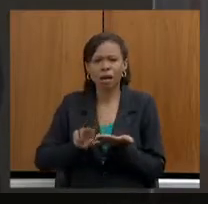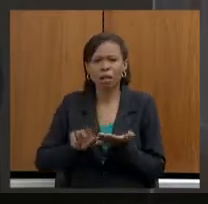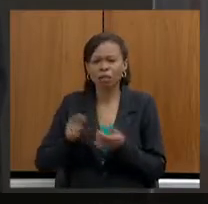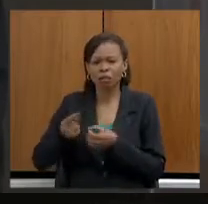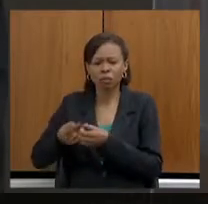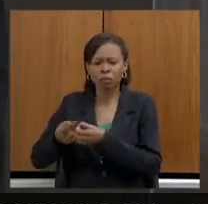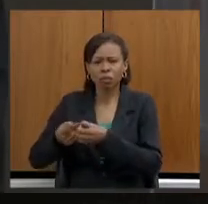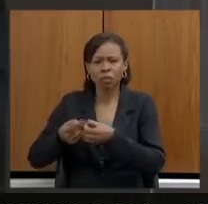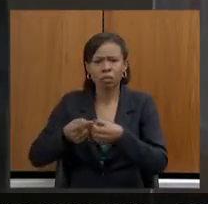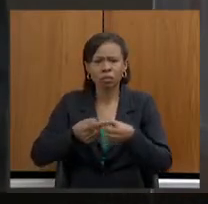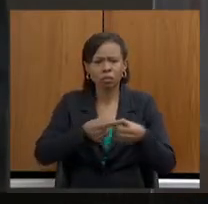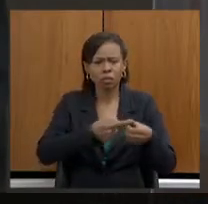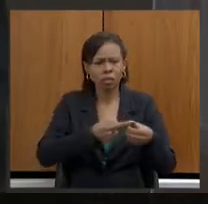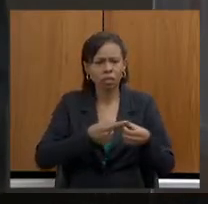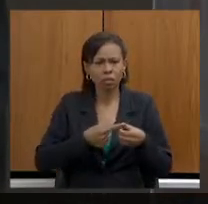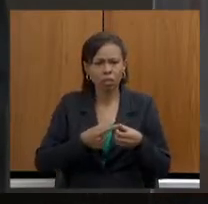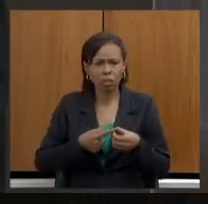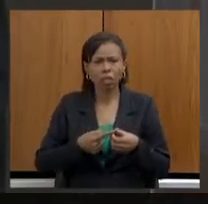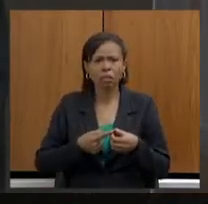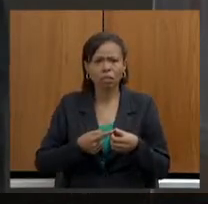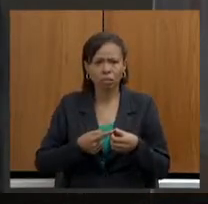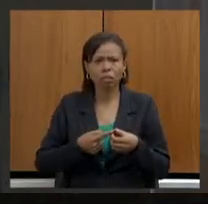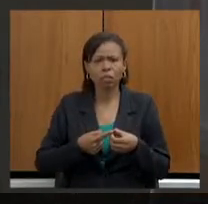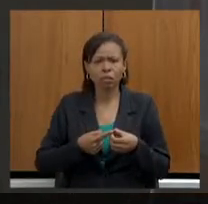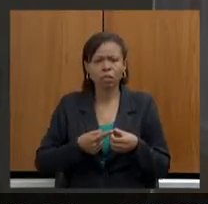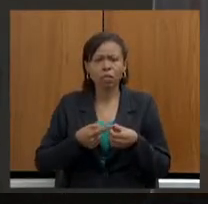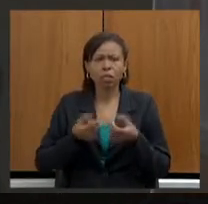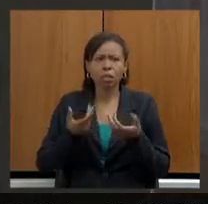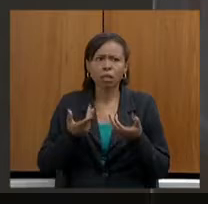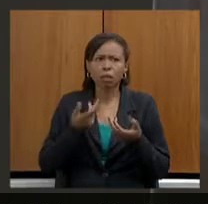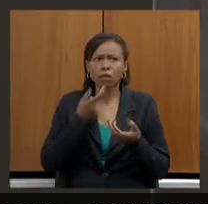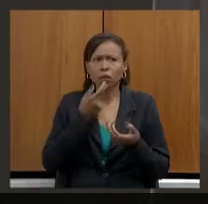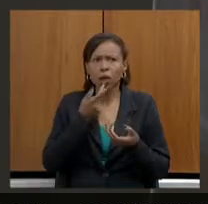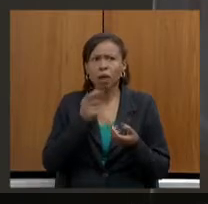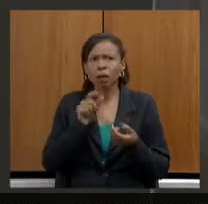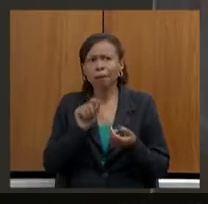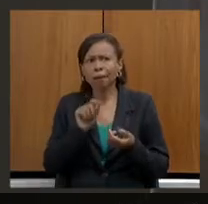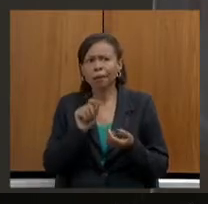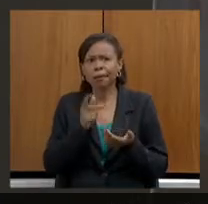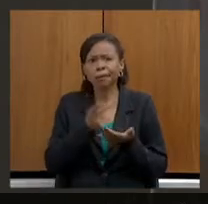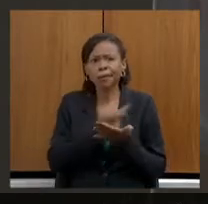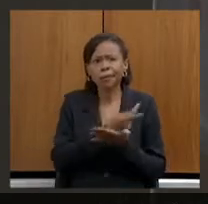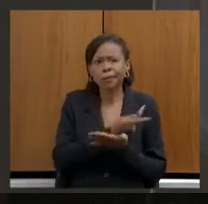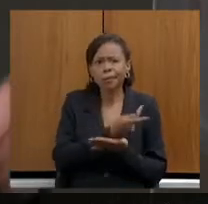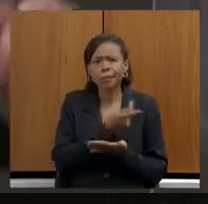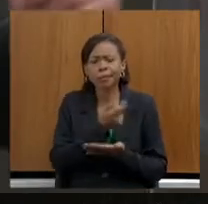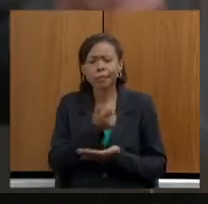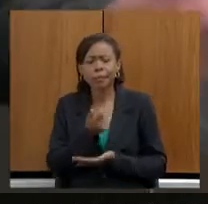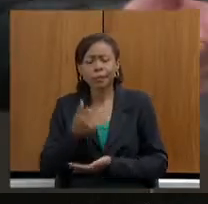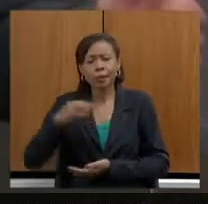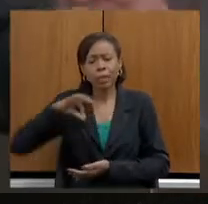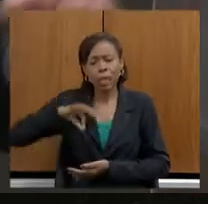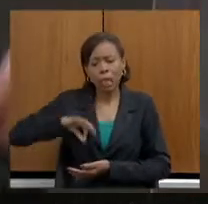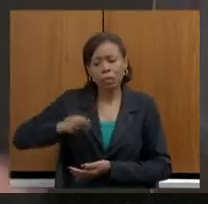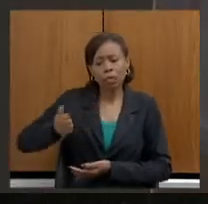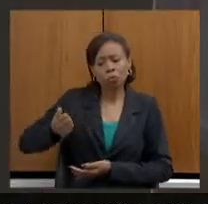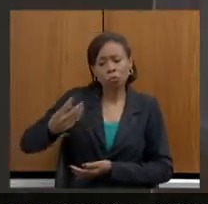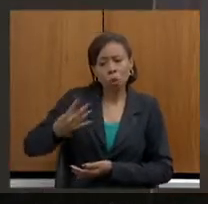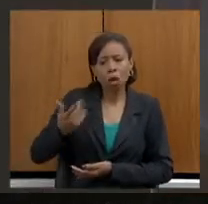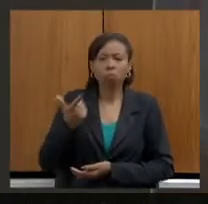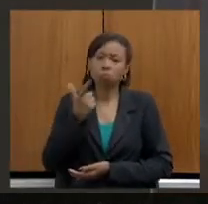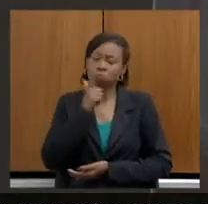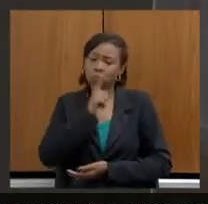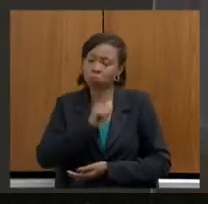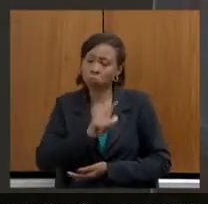né que vão dizendo é o que que tá acontecendo Ok conseguimos receber o décimo quarto salário conseguiu receber